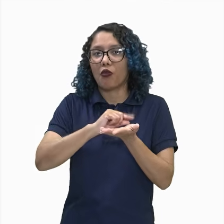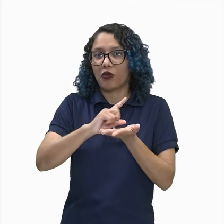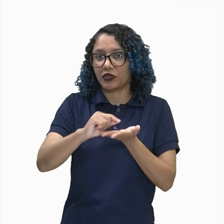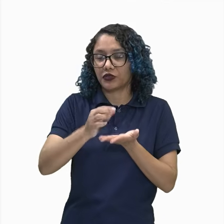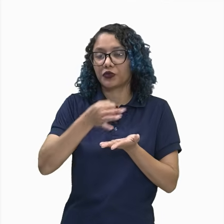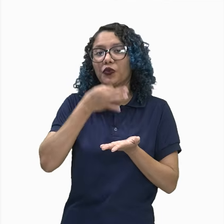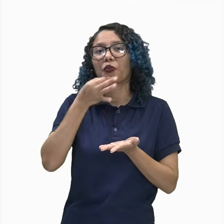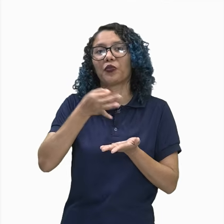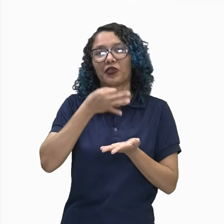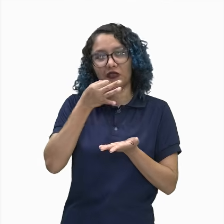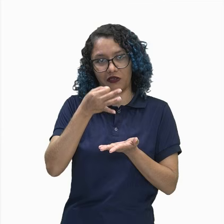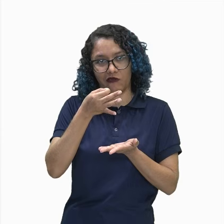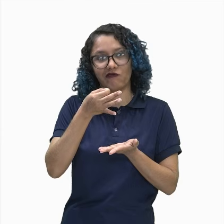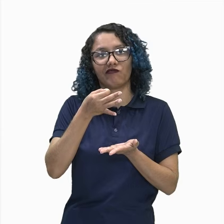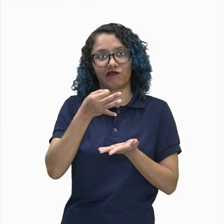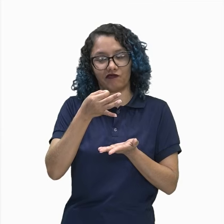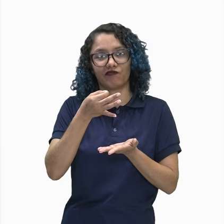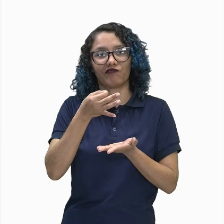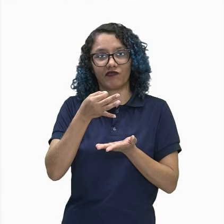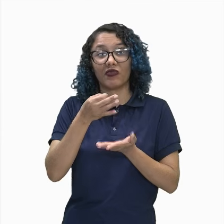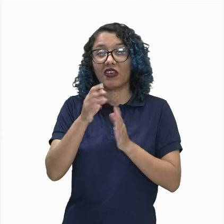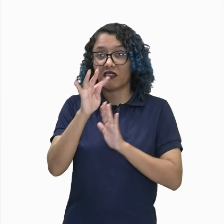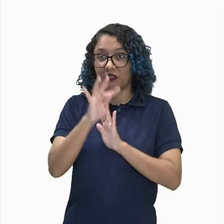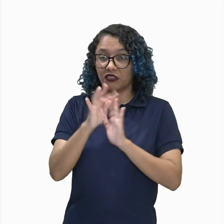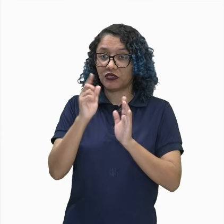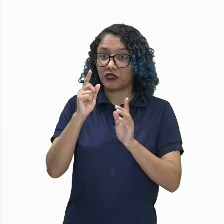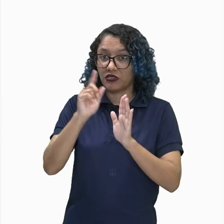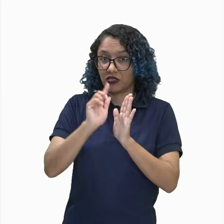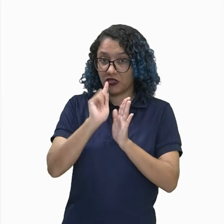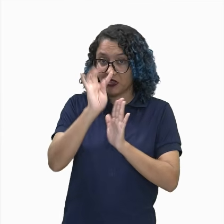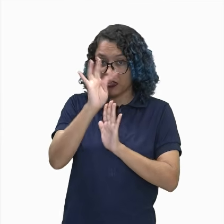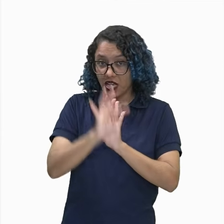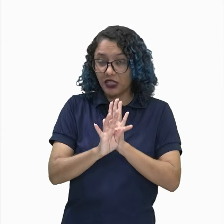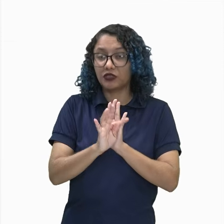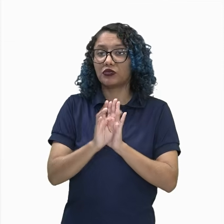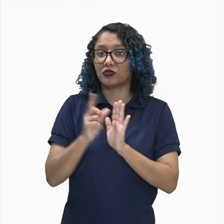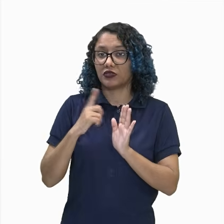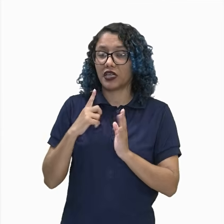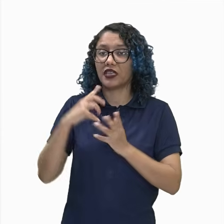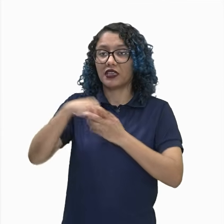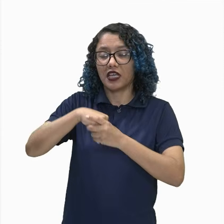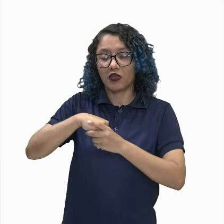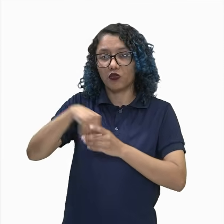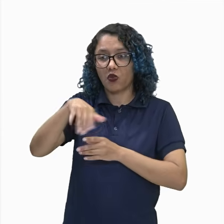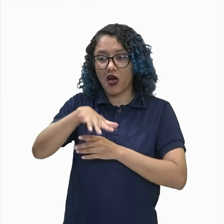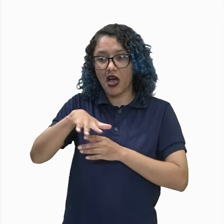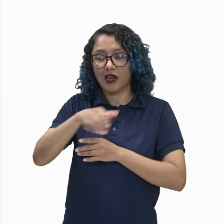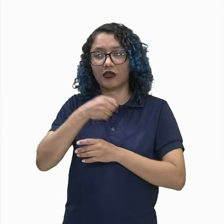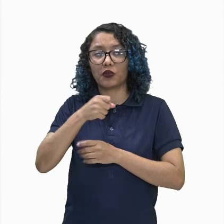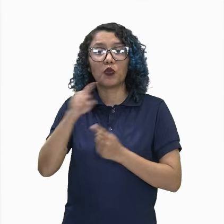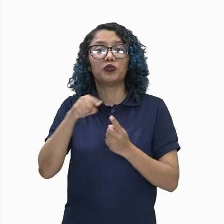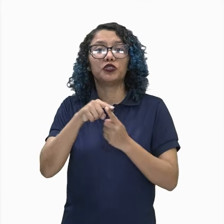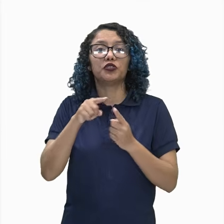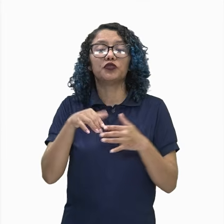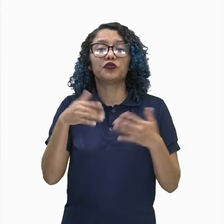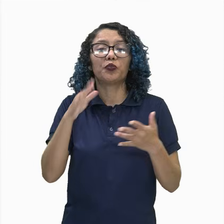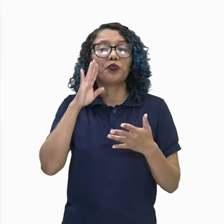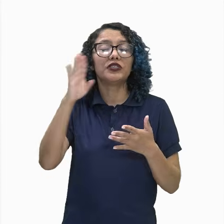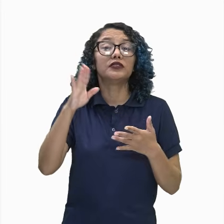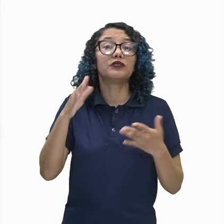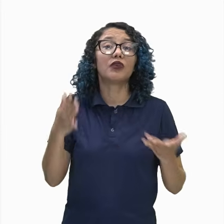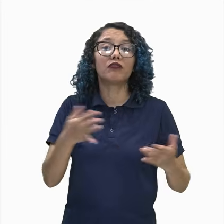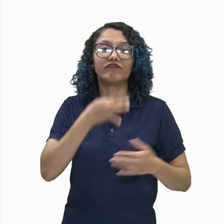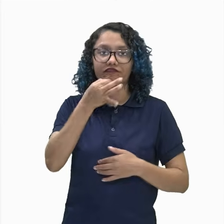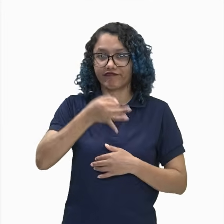texto que está presente na esfera jornalística e a sua principal função é opinar. Então,